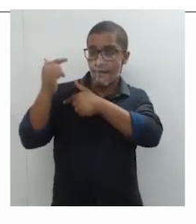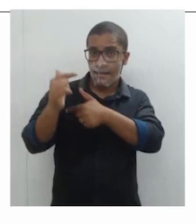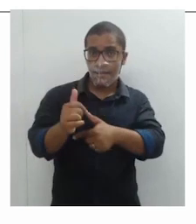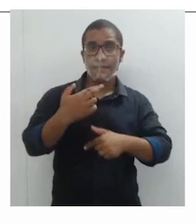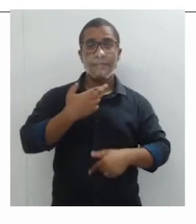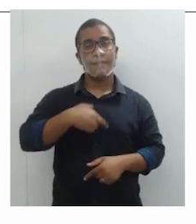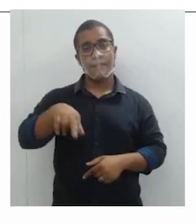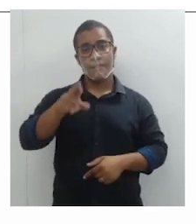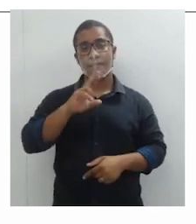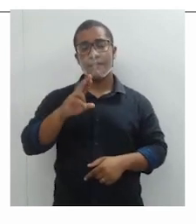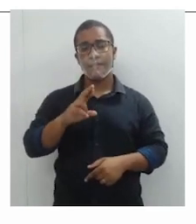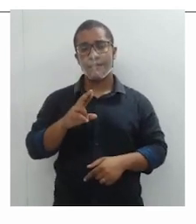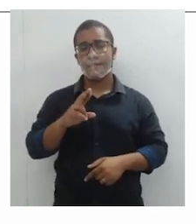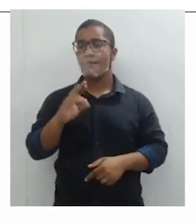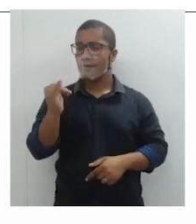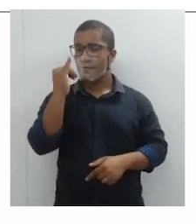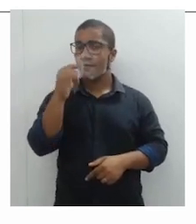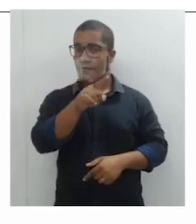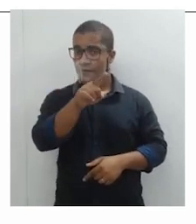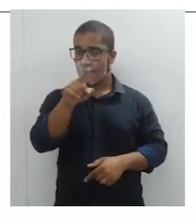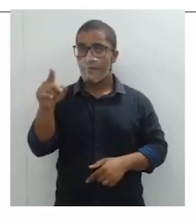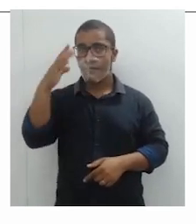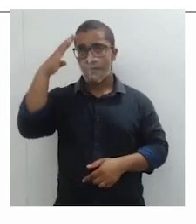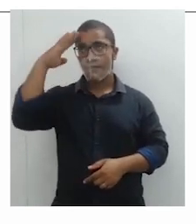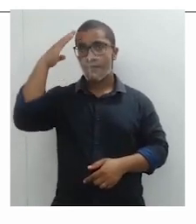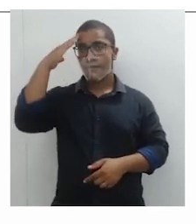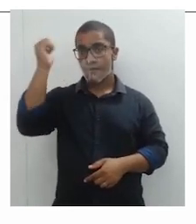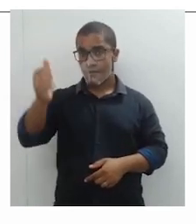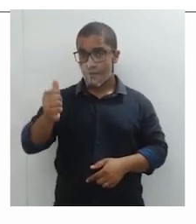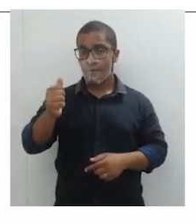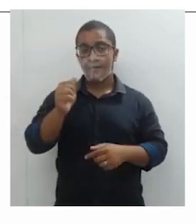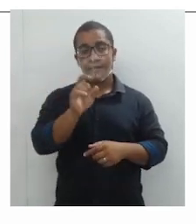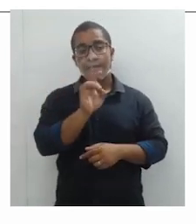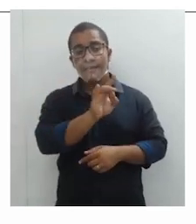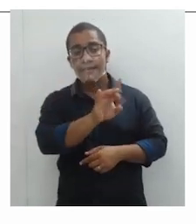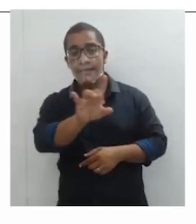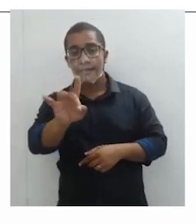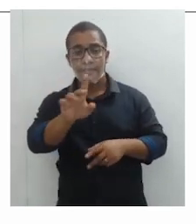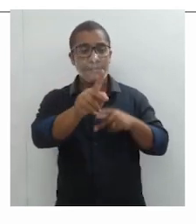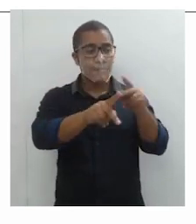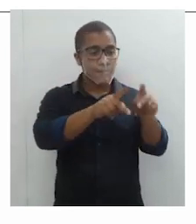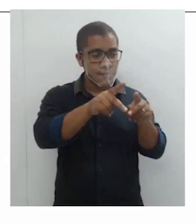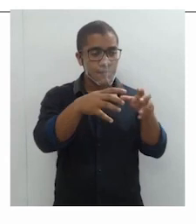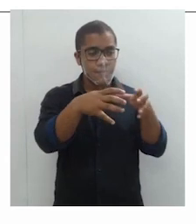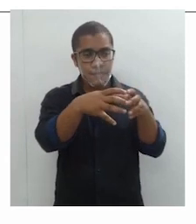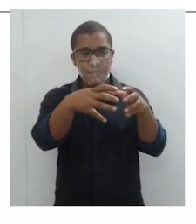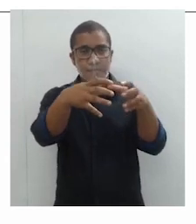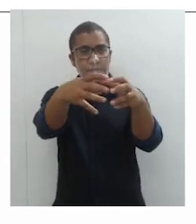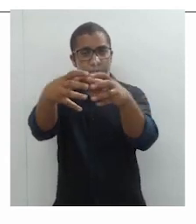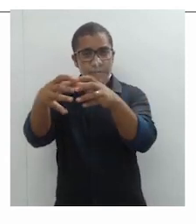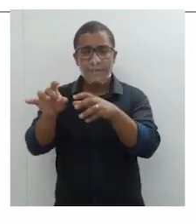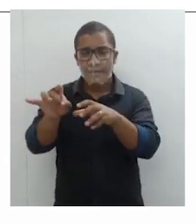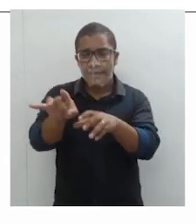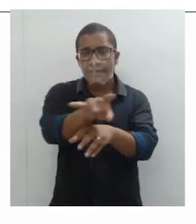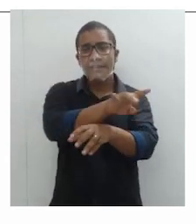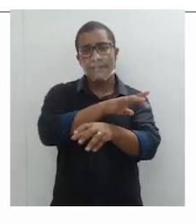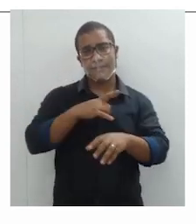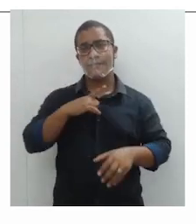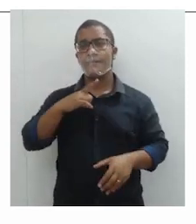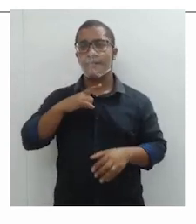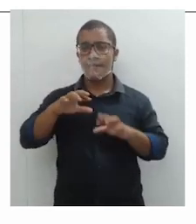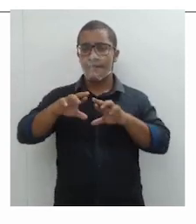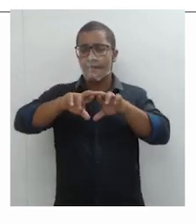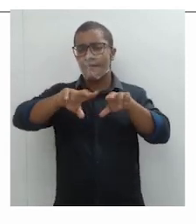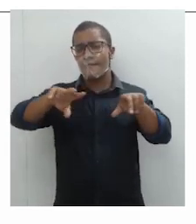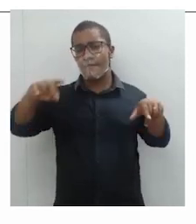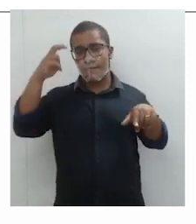religiosa é importante estudante saber que cada povo casa cada categoria cada grupo ele tem